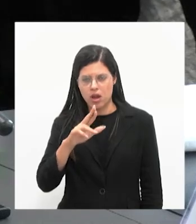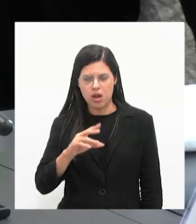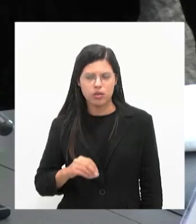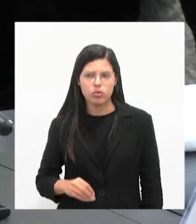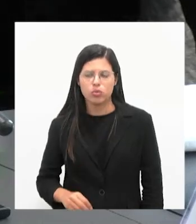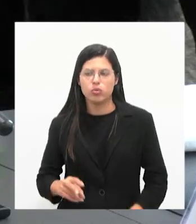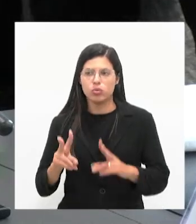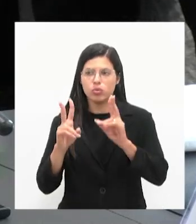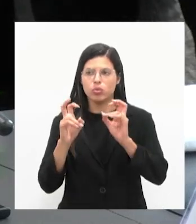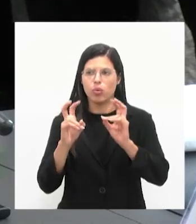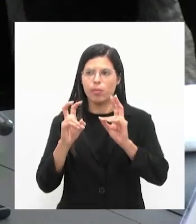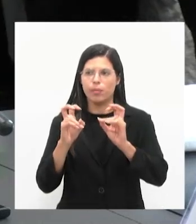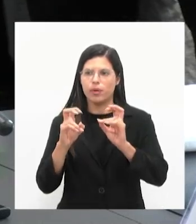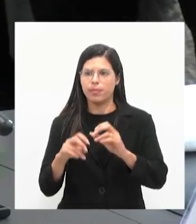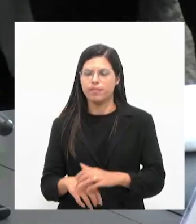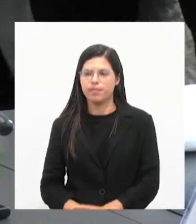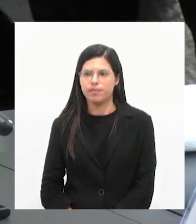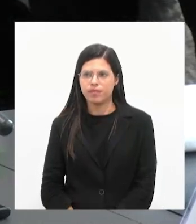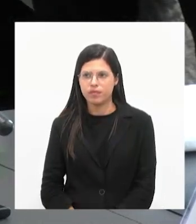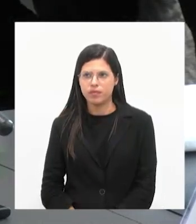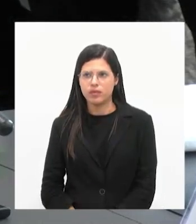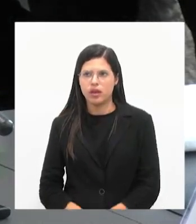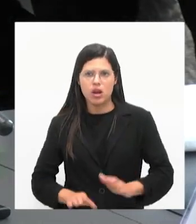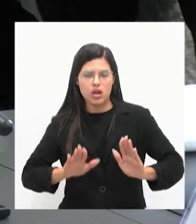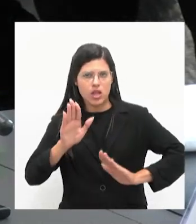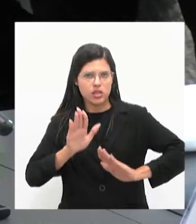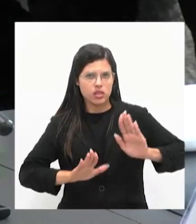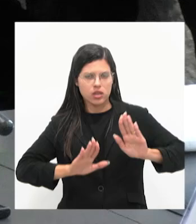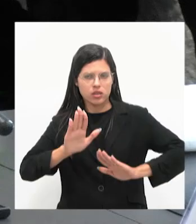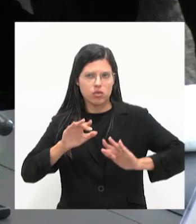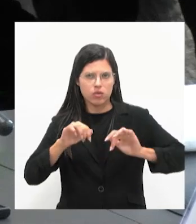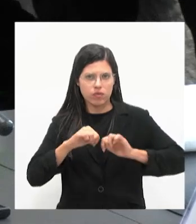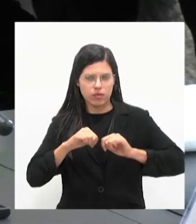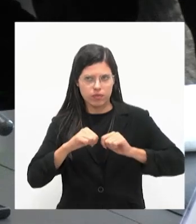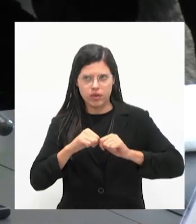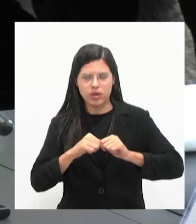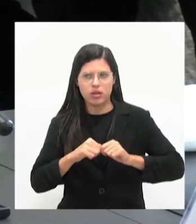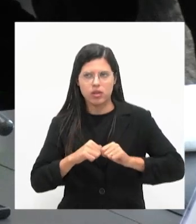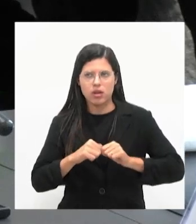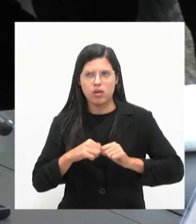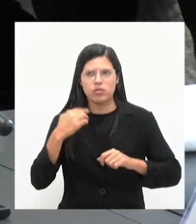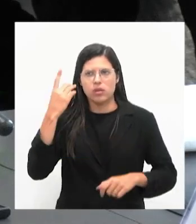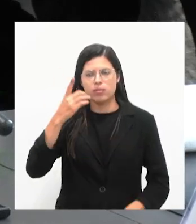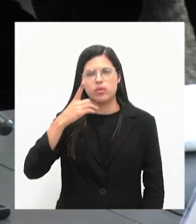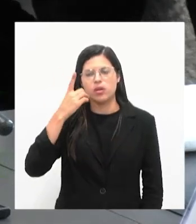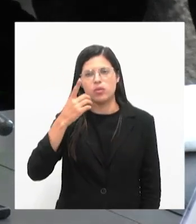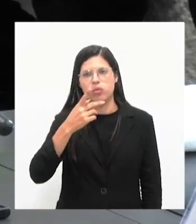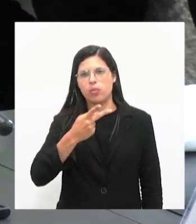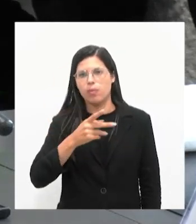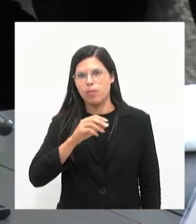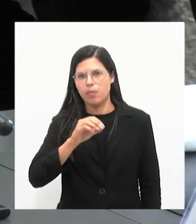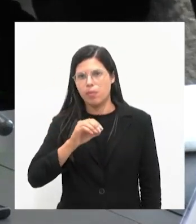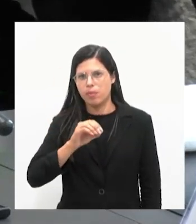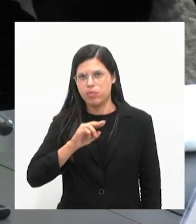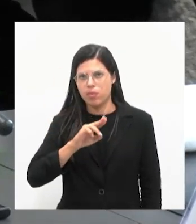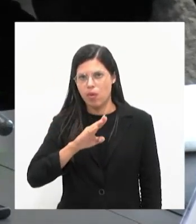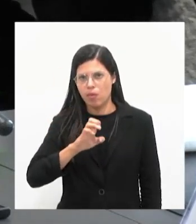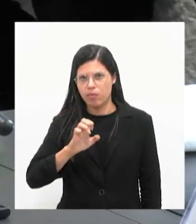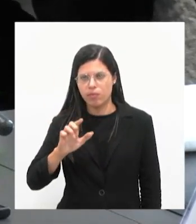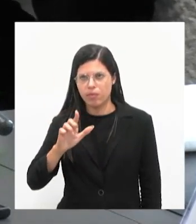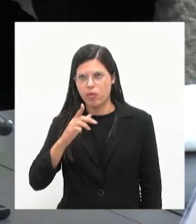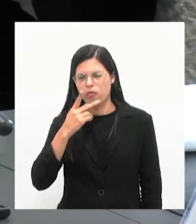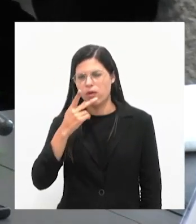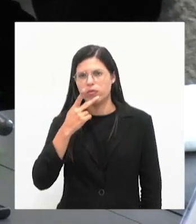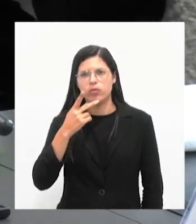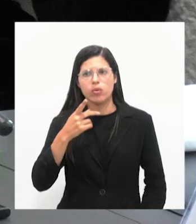né, à licitação que foi feita. O deputado Pobel colocou muito bem aqui